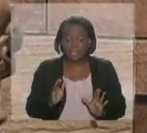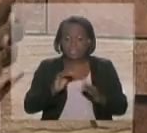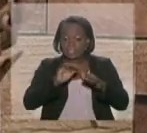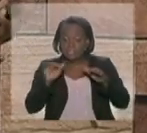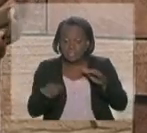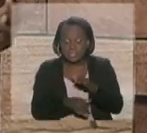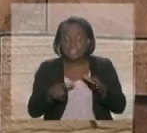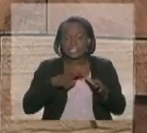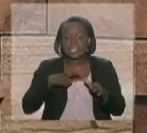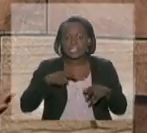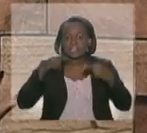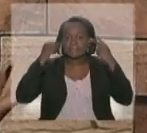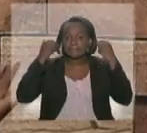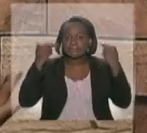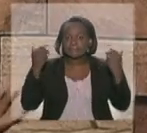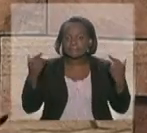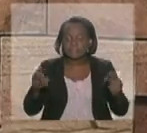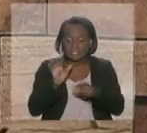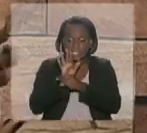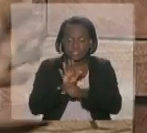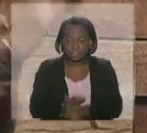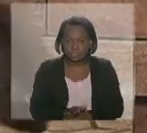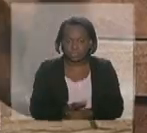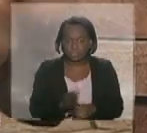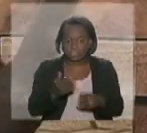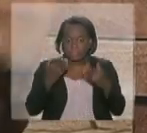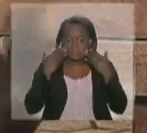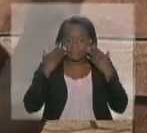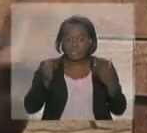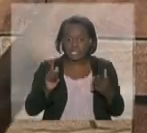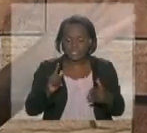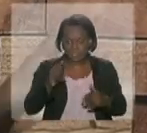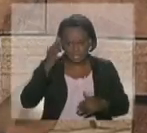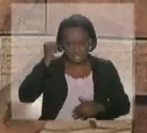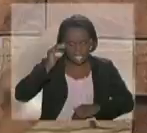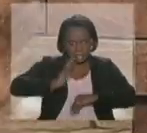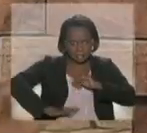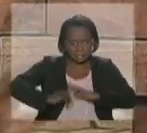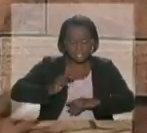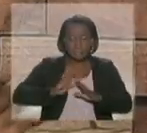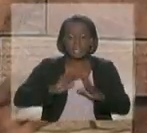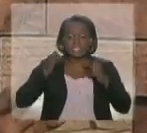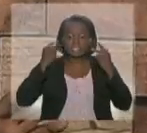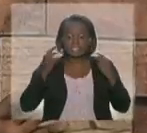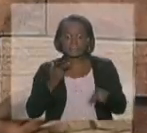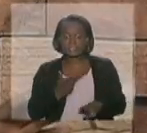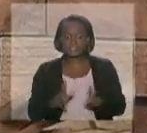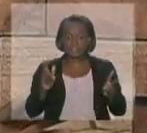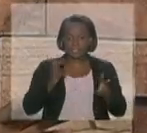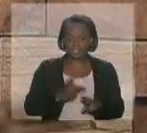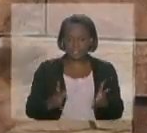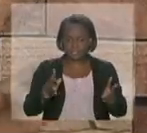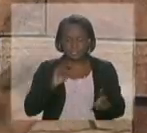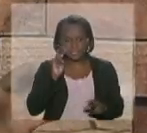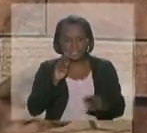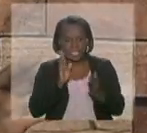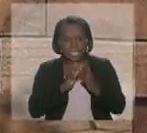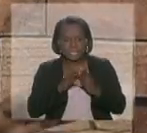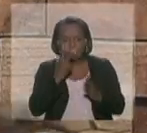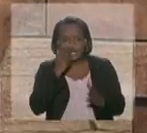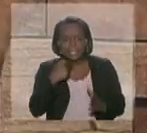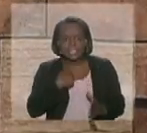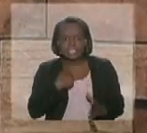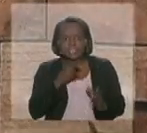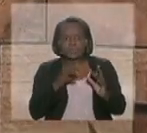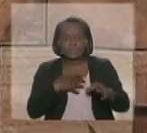embaixo dessa técnica tem essa naturalidade que ajuda essa técnica a não aparecer esse é que é o legal da televisão que é quando a pessoa olha em